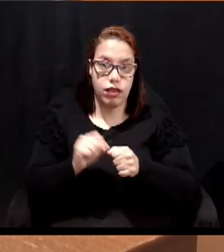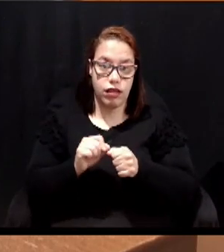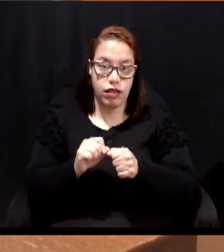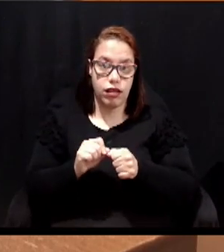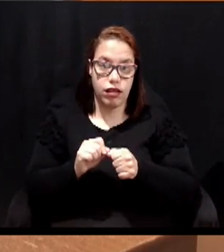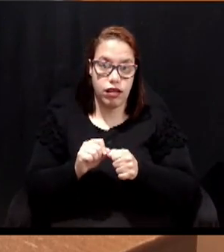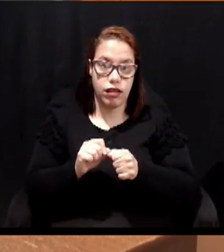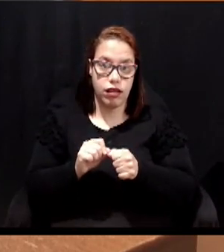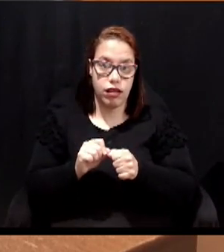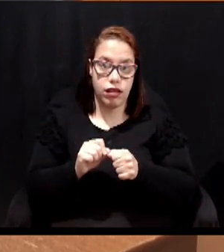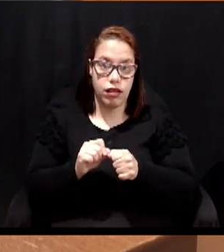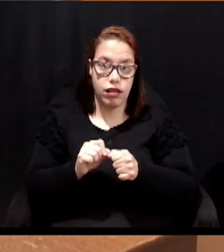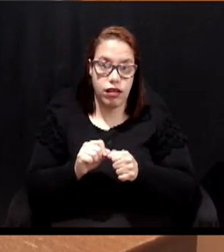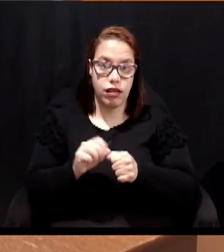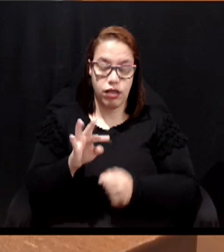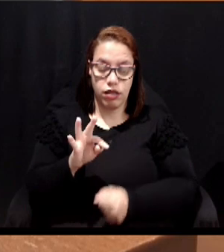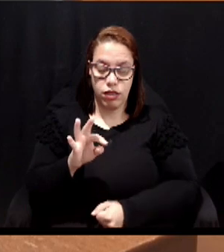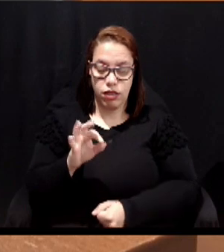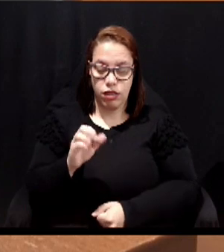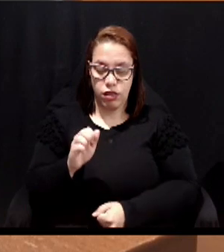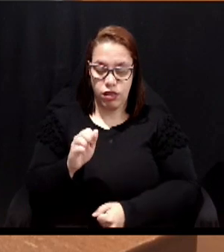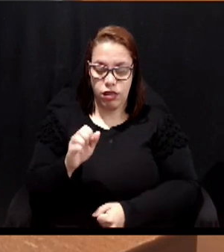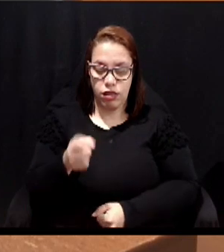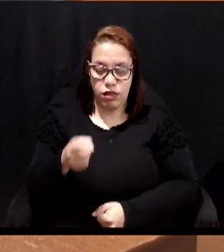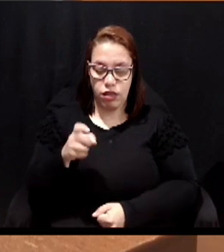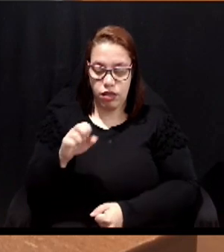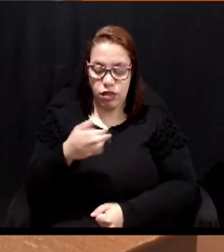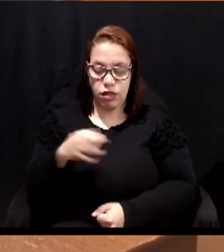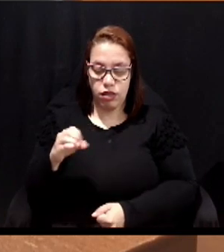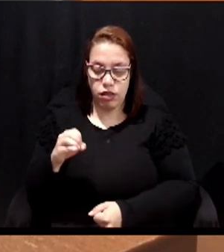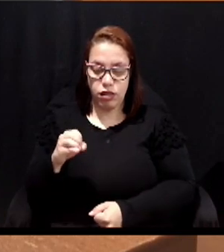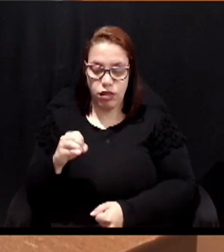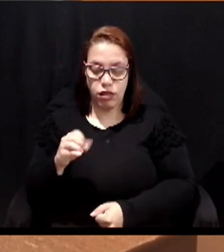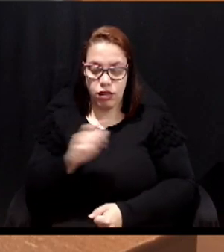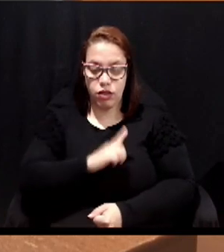a taxação, principalmente do governo Trump, mas acho que uma das coisas que